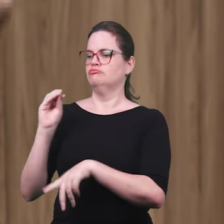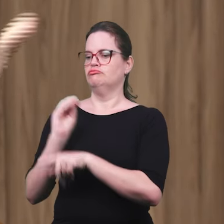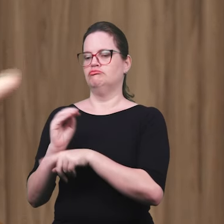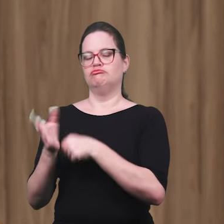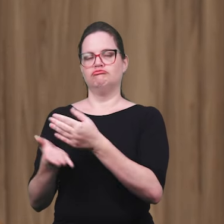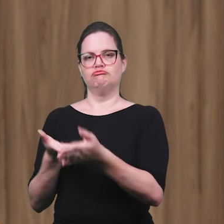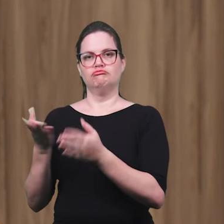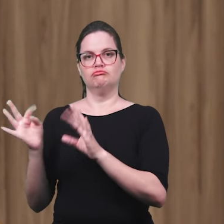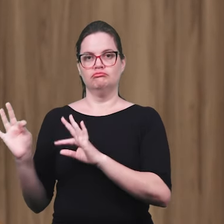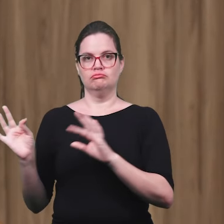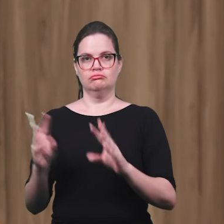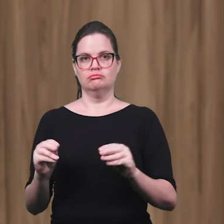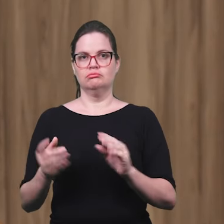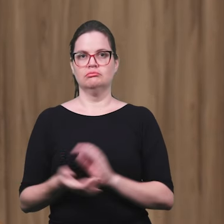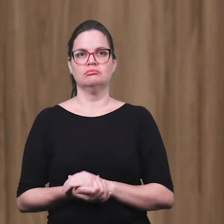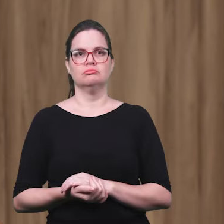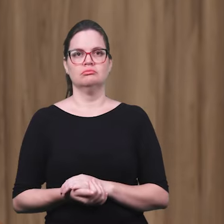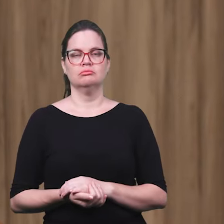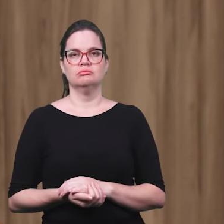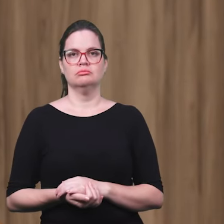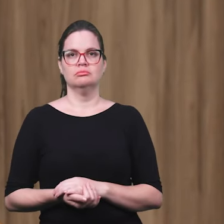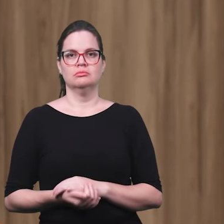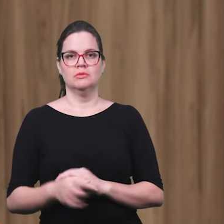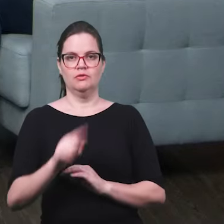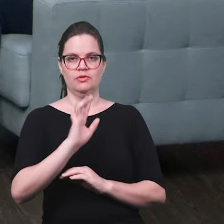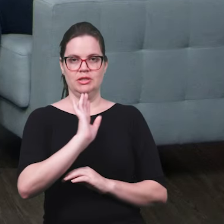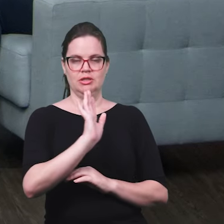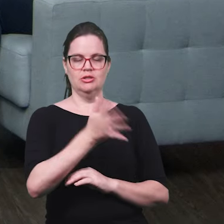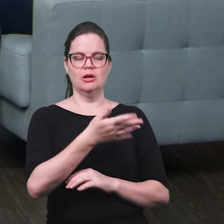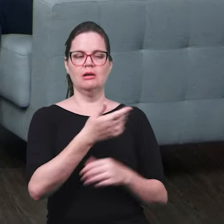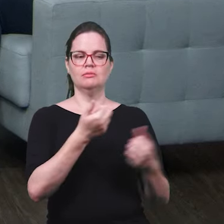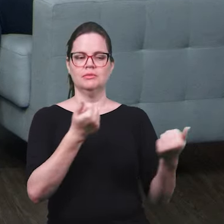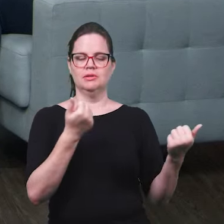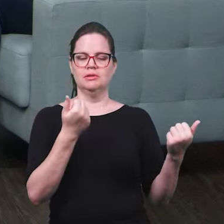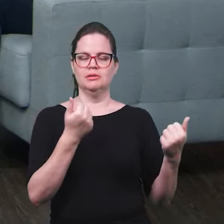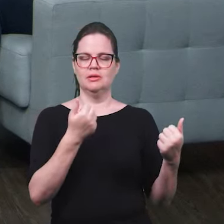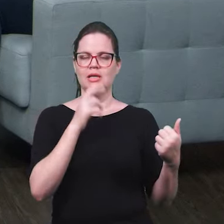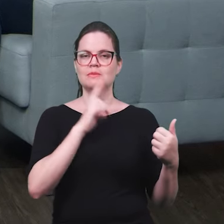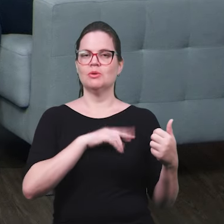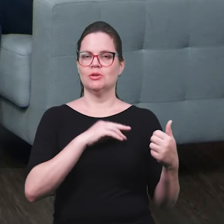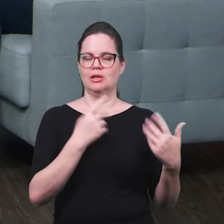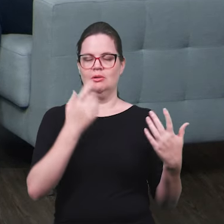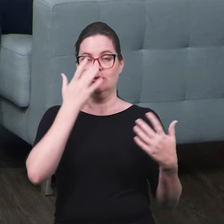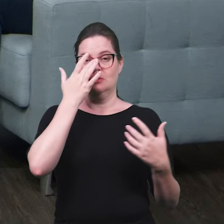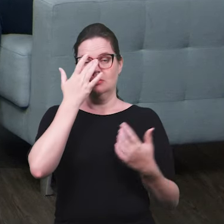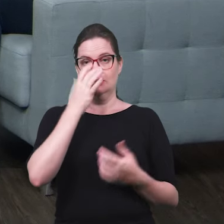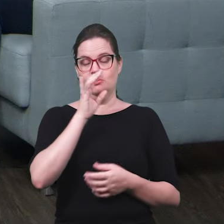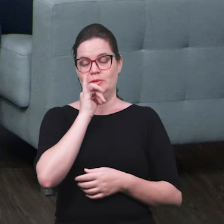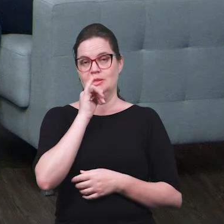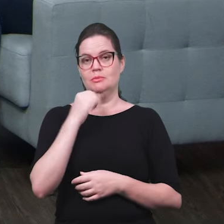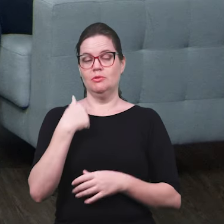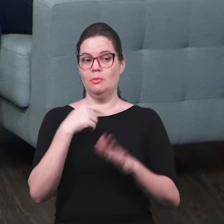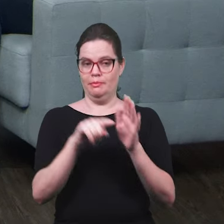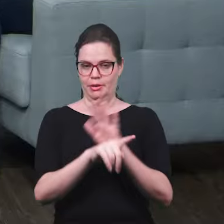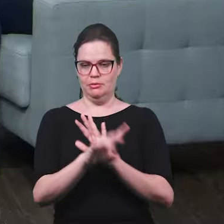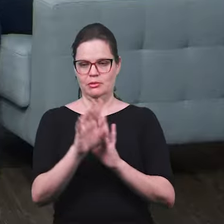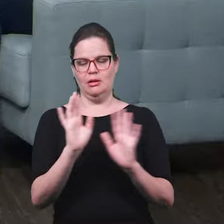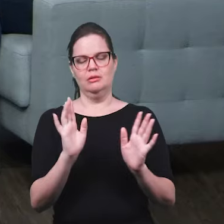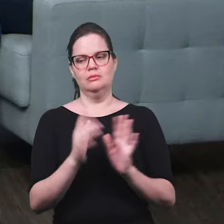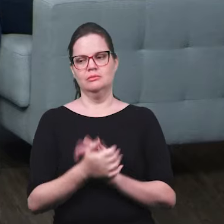poder fazer todo aquele cuidado. E todos os profissionais. Você respondeu uma pergunta que eu tinha para te fazer aqui, mas eu queria que